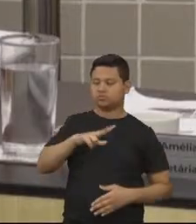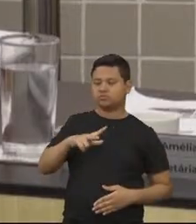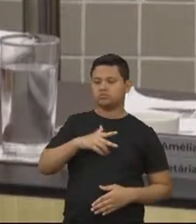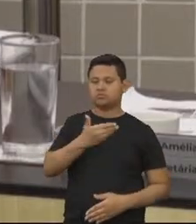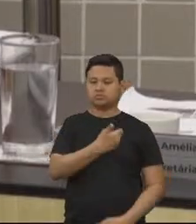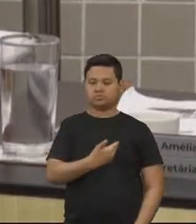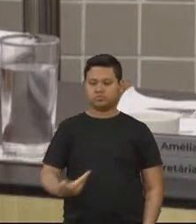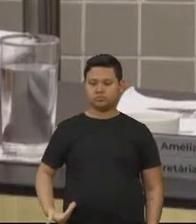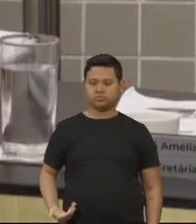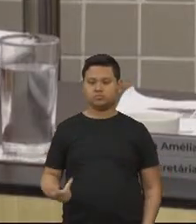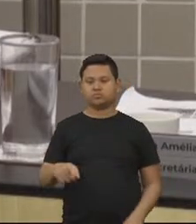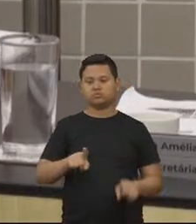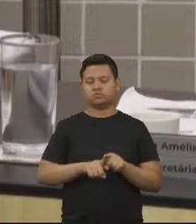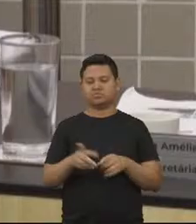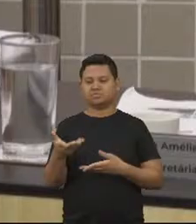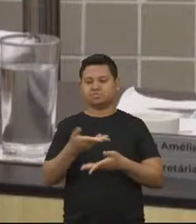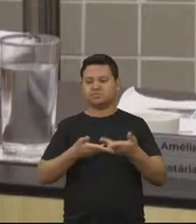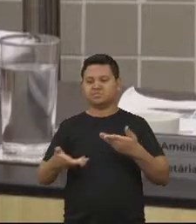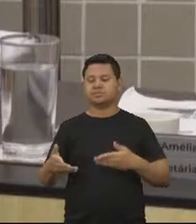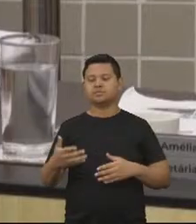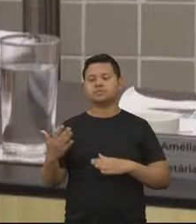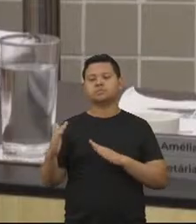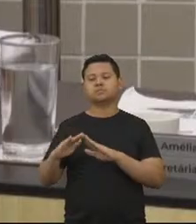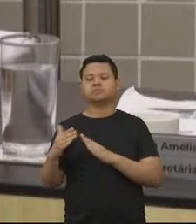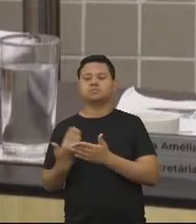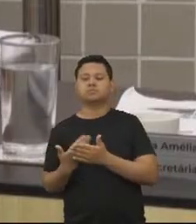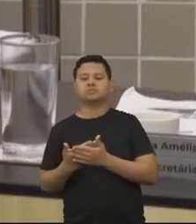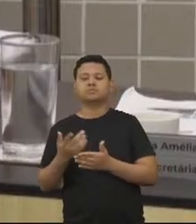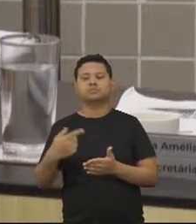privados, instituições acadêmicas,